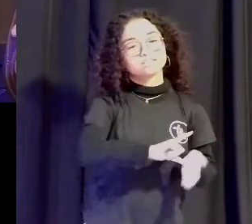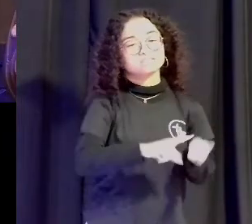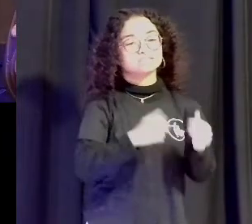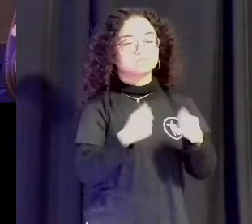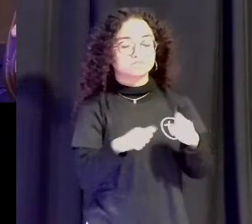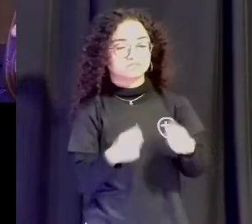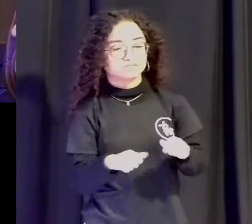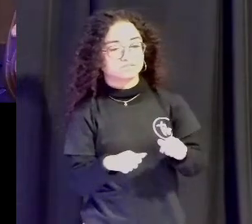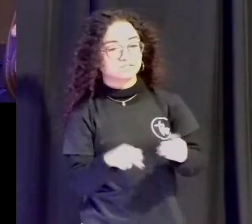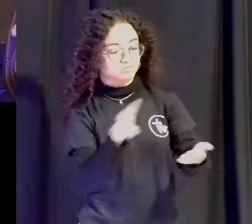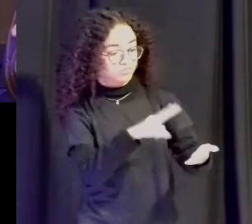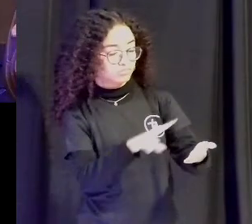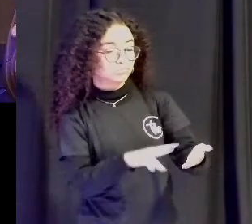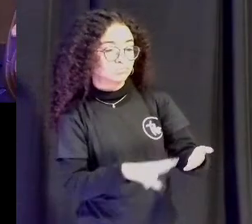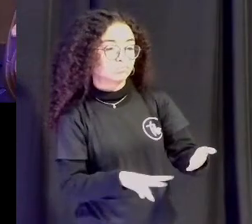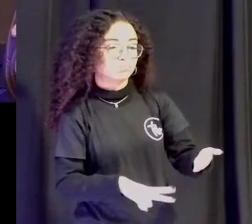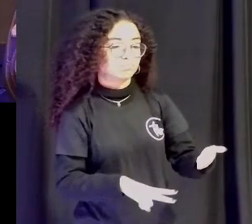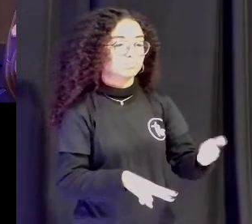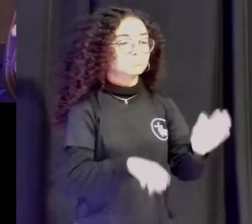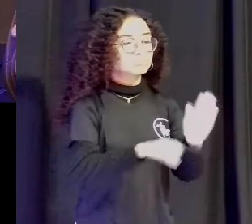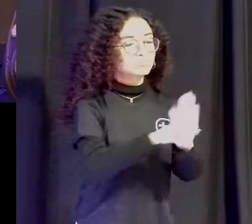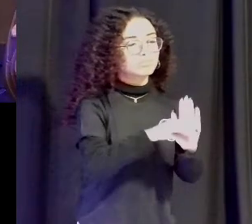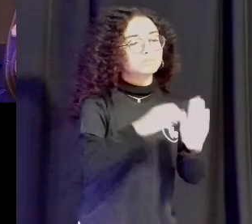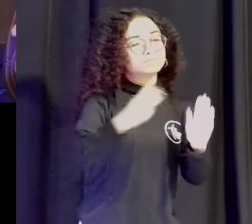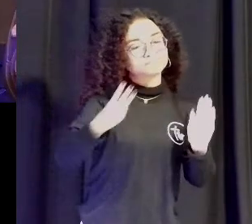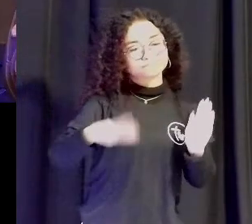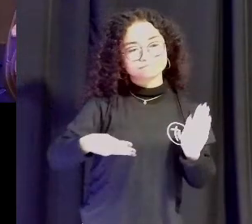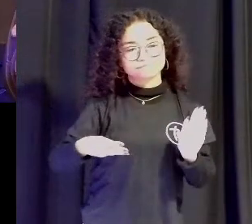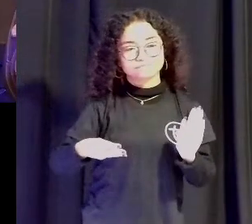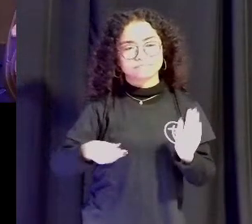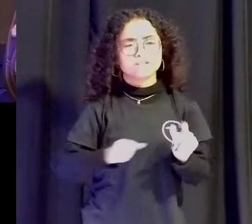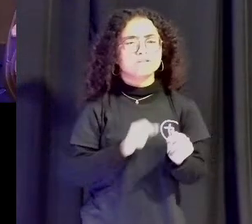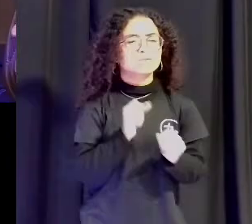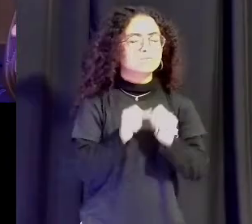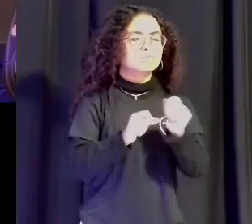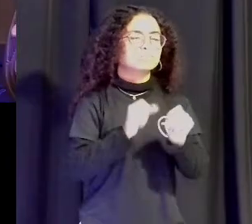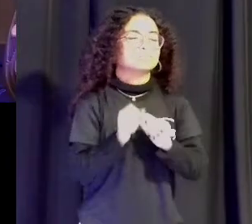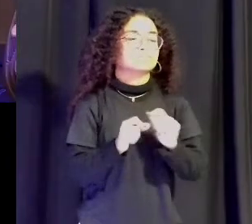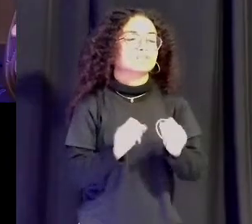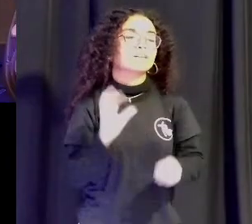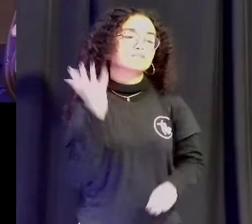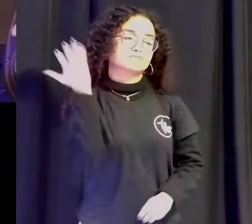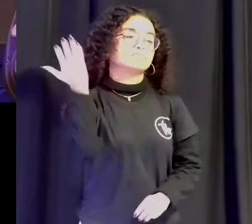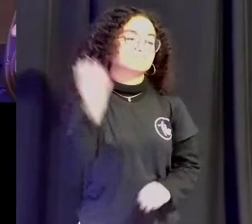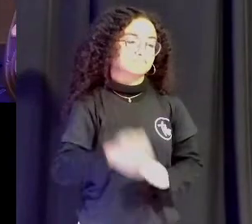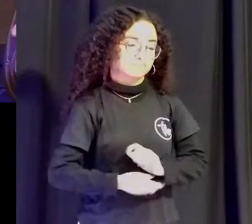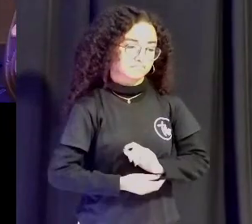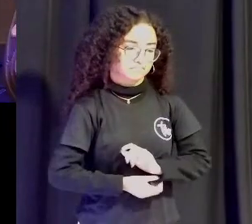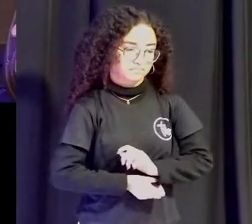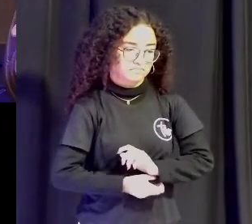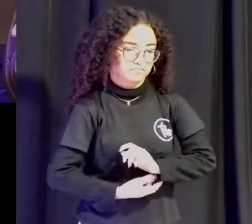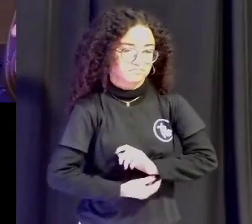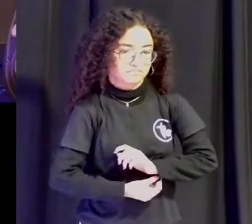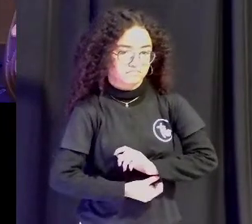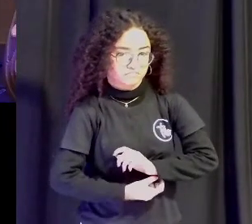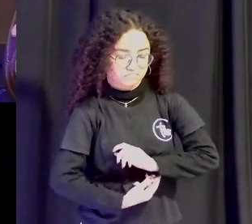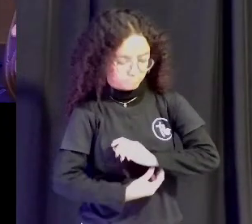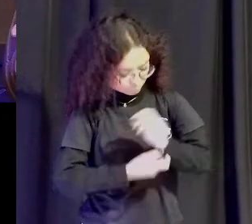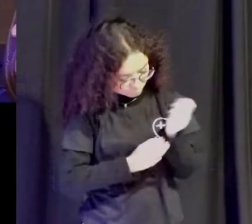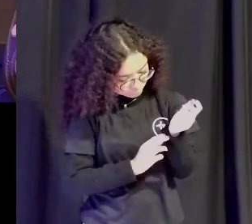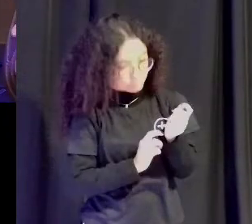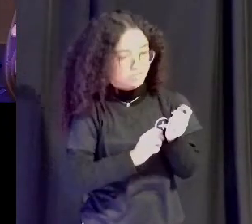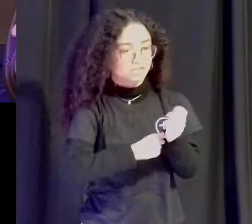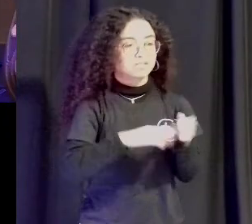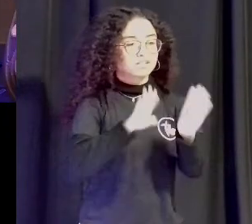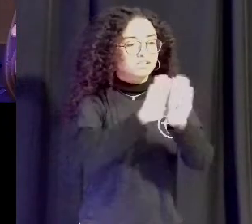precisamos verificar o que terá acontecido ali à porta do